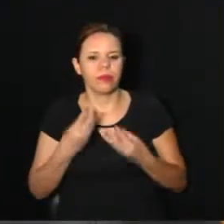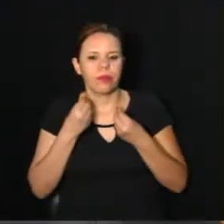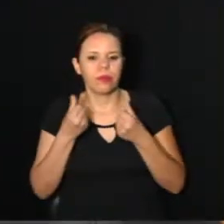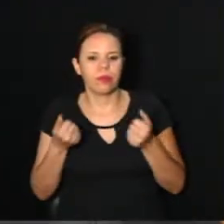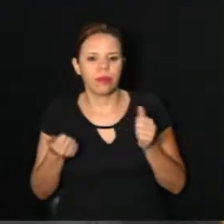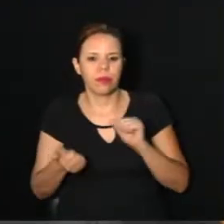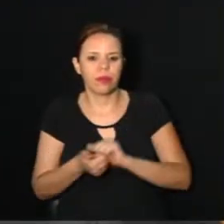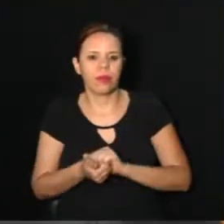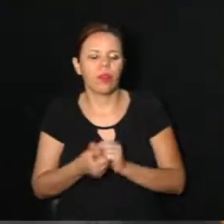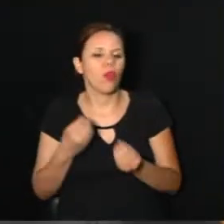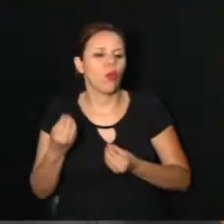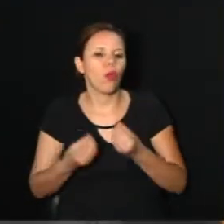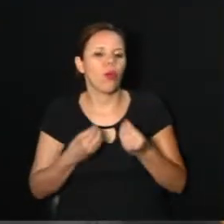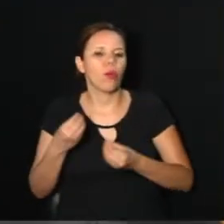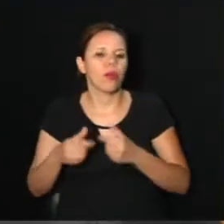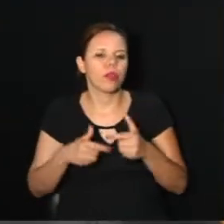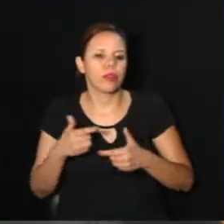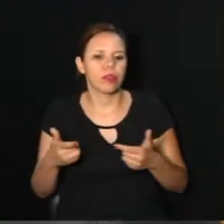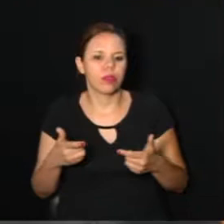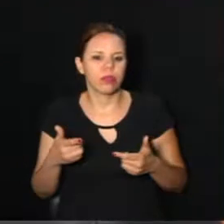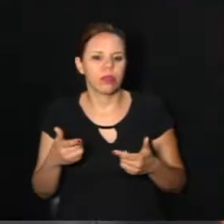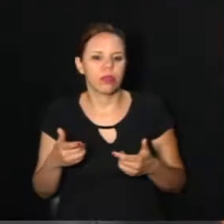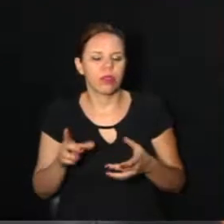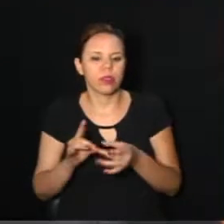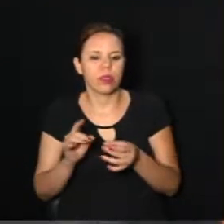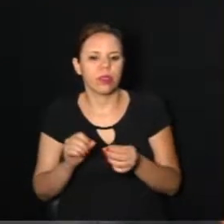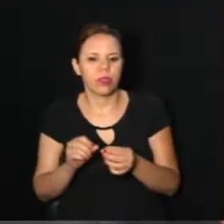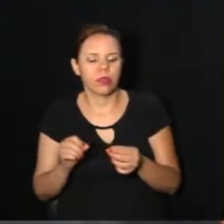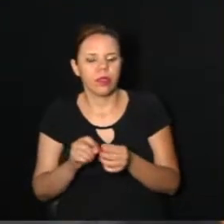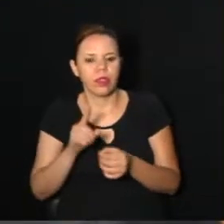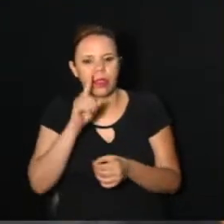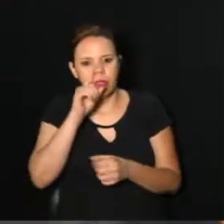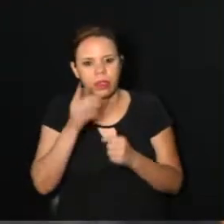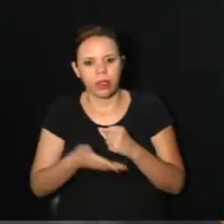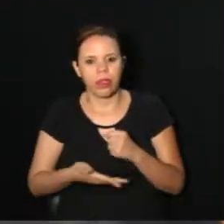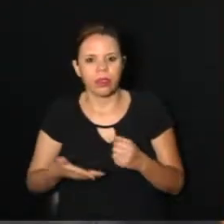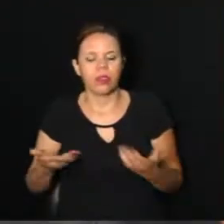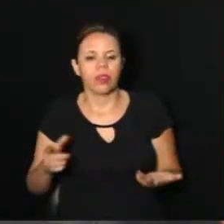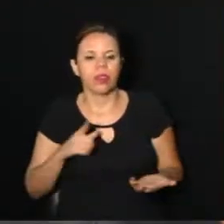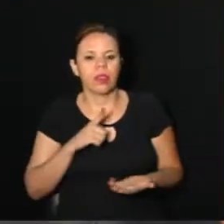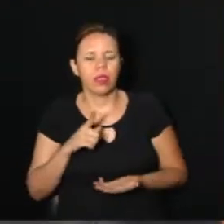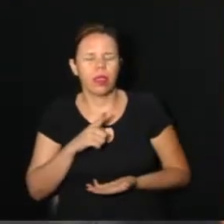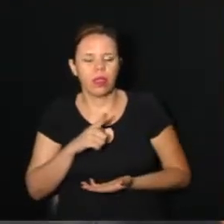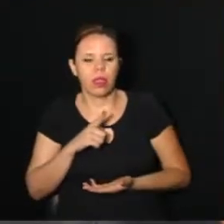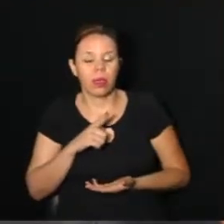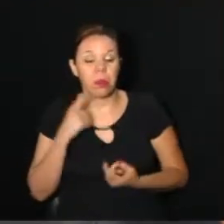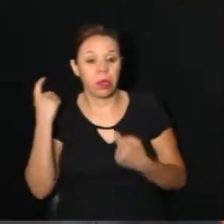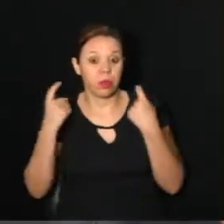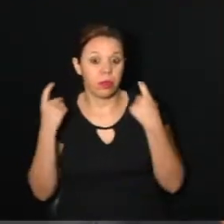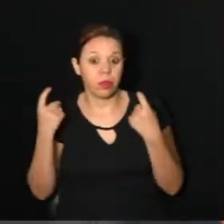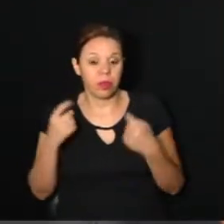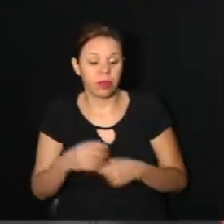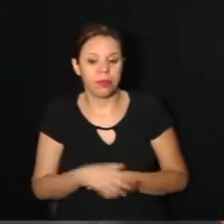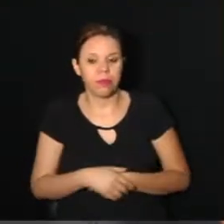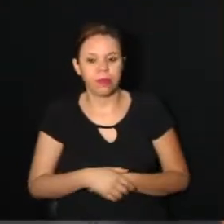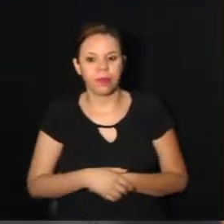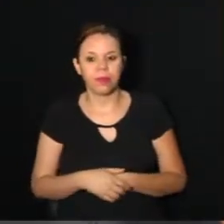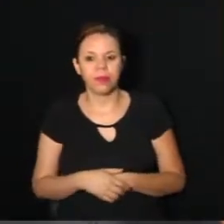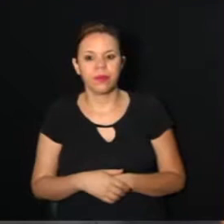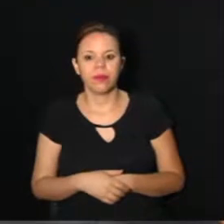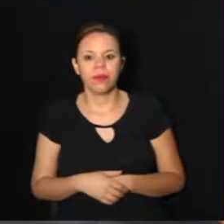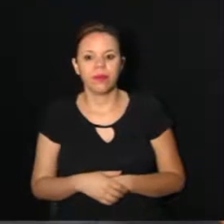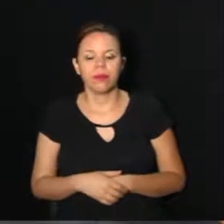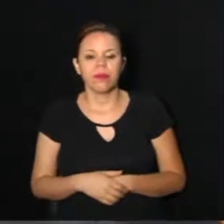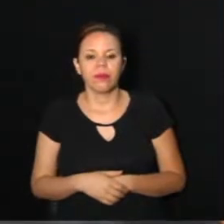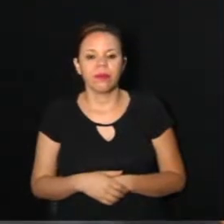qualidade, como é que é a qualidade desse baixo risco, ela tem essa preocupação de